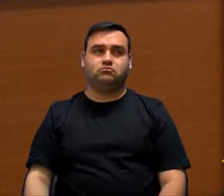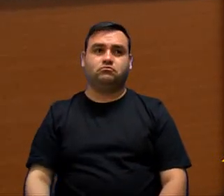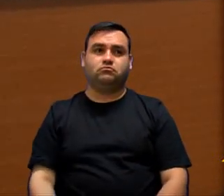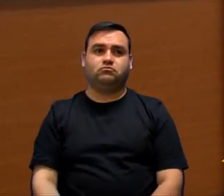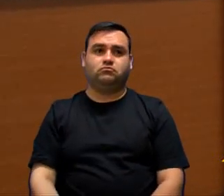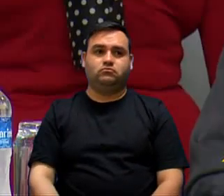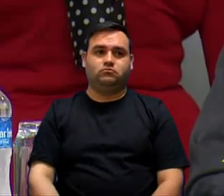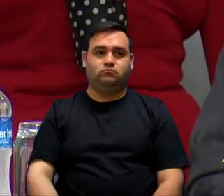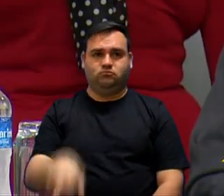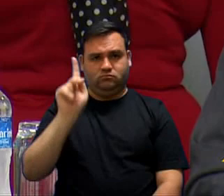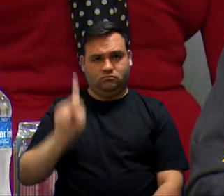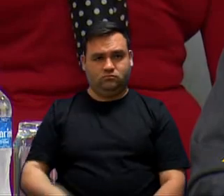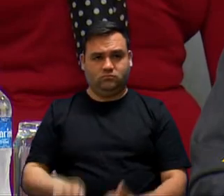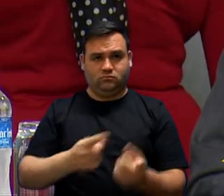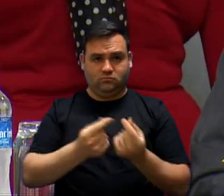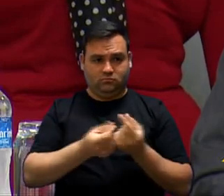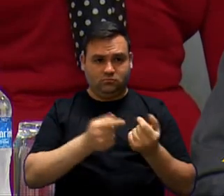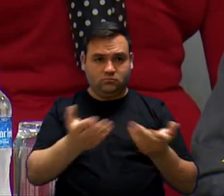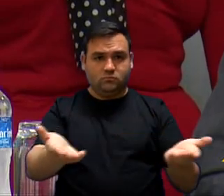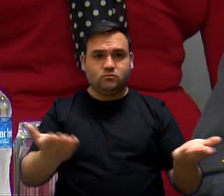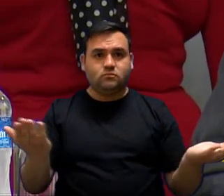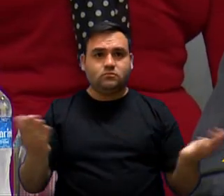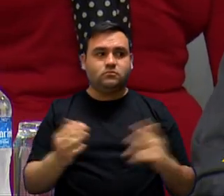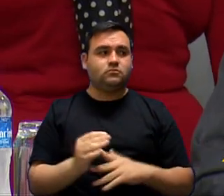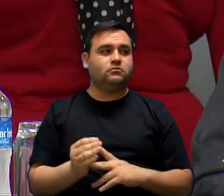Hudson? Oh, o presidente da Comissão de Economia é você, pô.